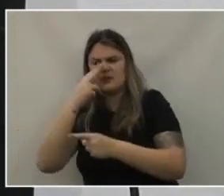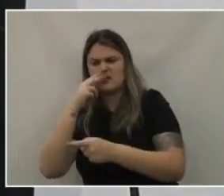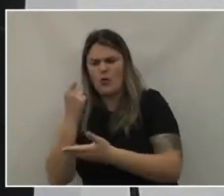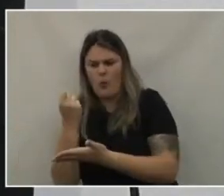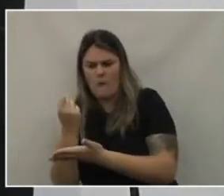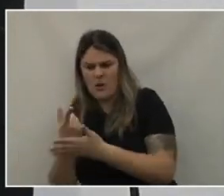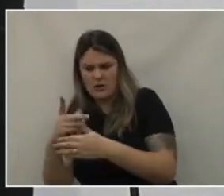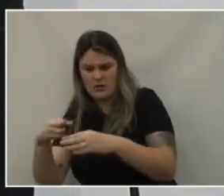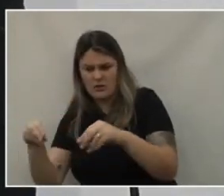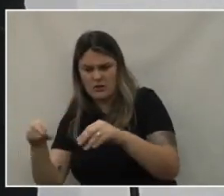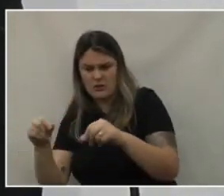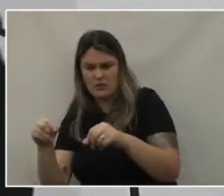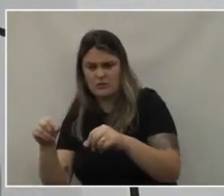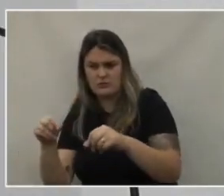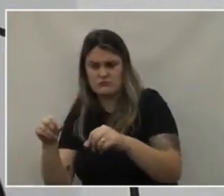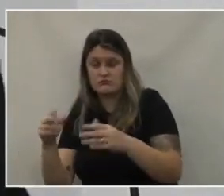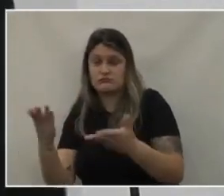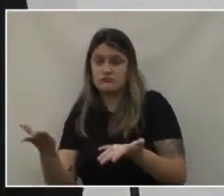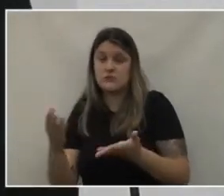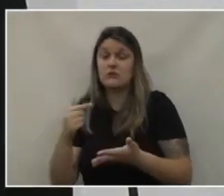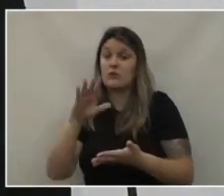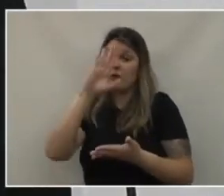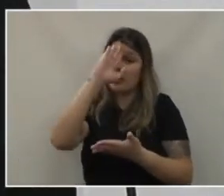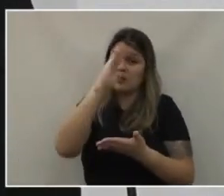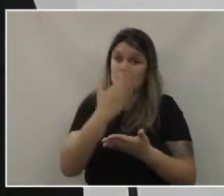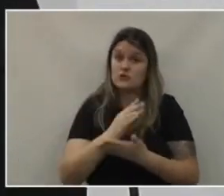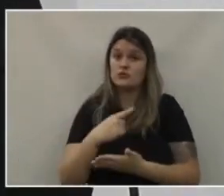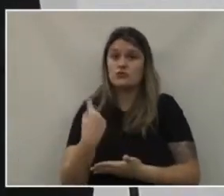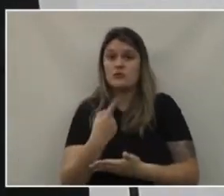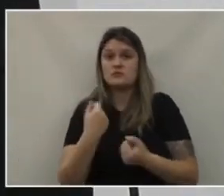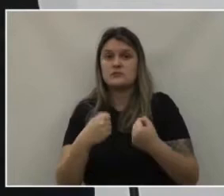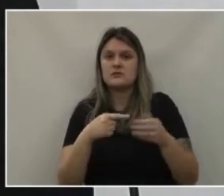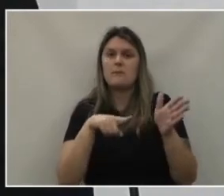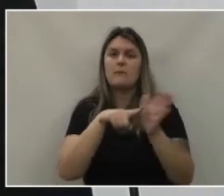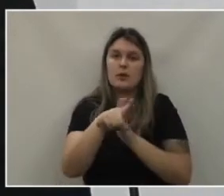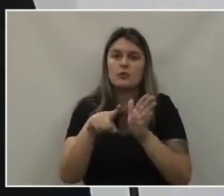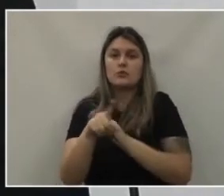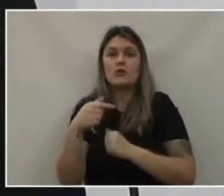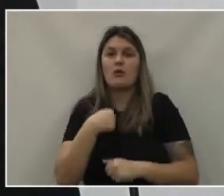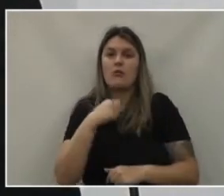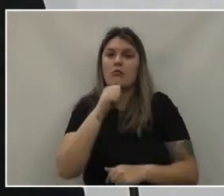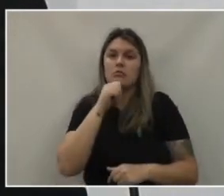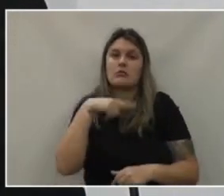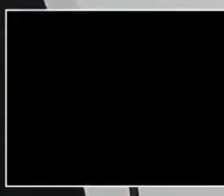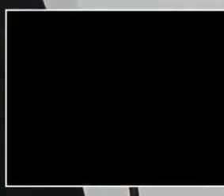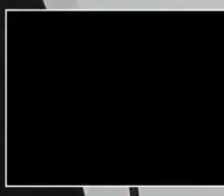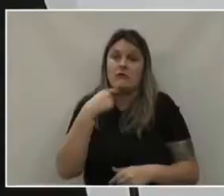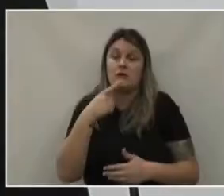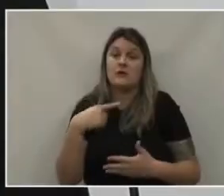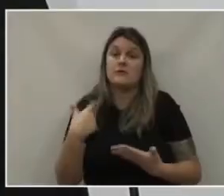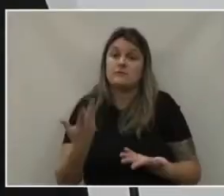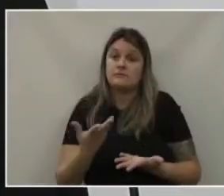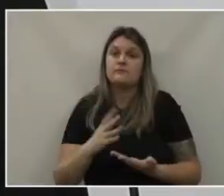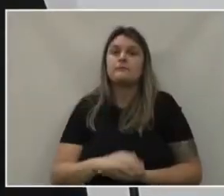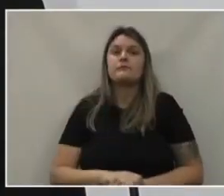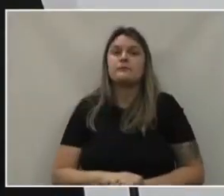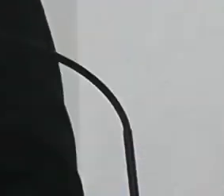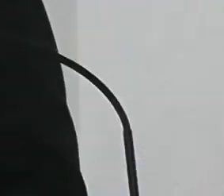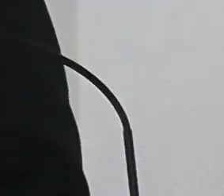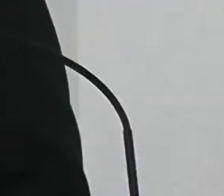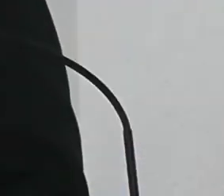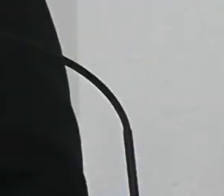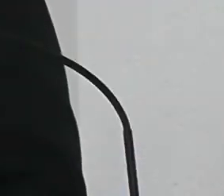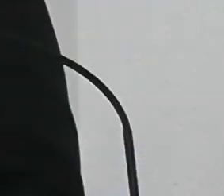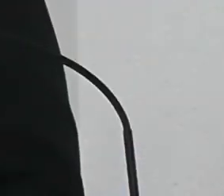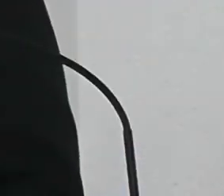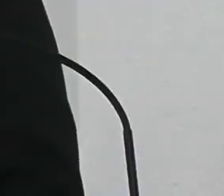é igual. Então, eu acredito que nós precisamos fazer essas perguntas para o Executivo e deixar para